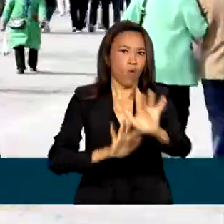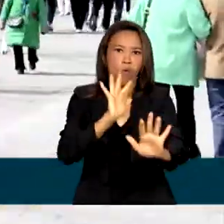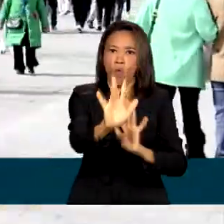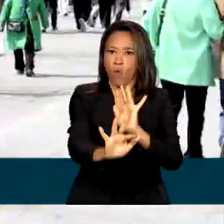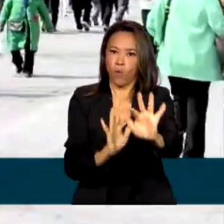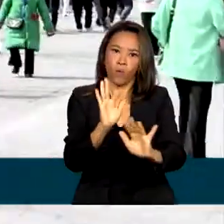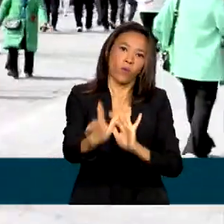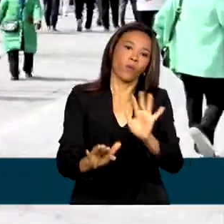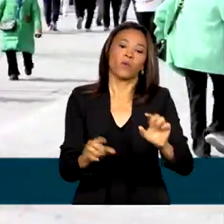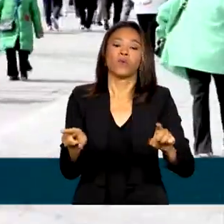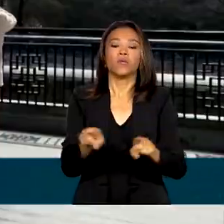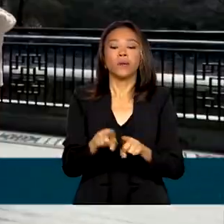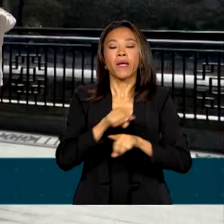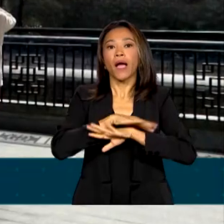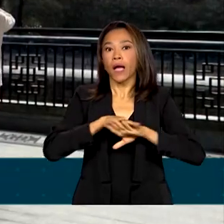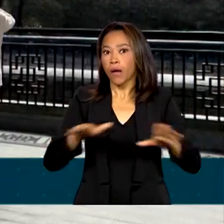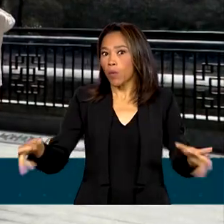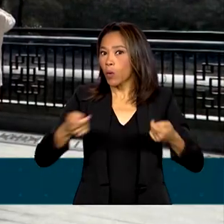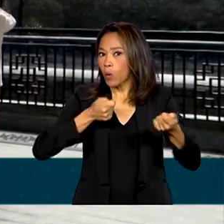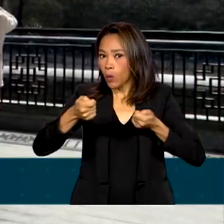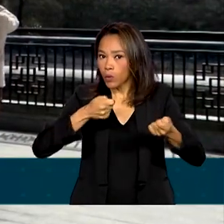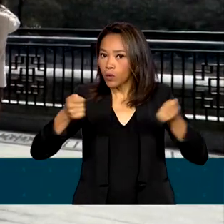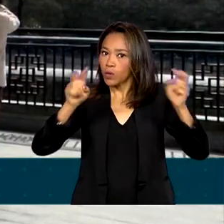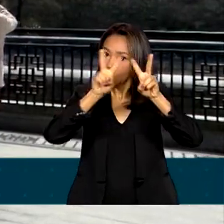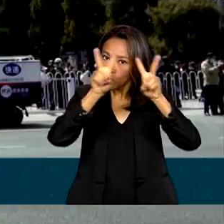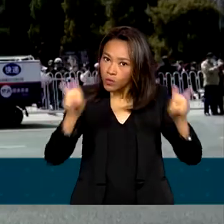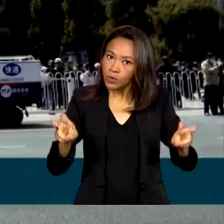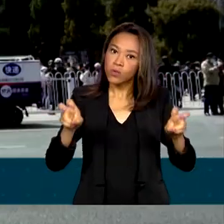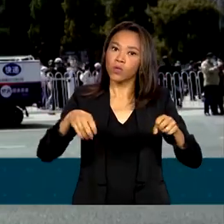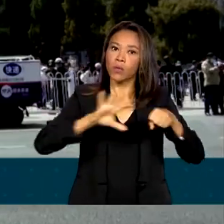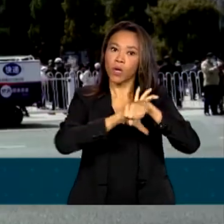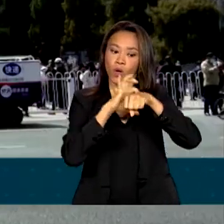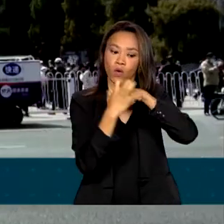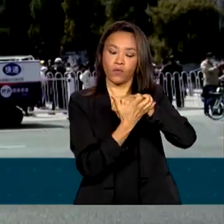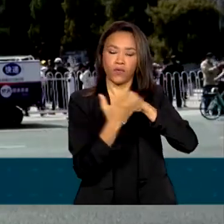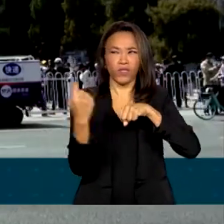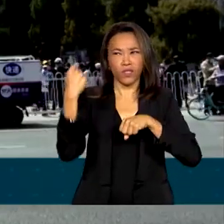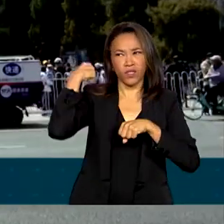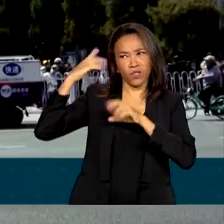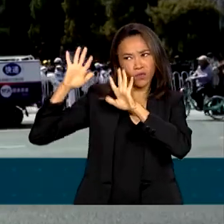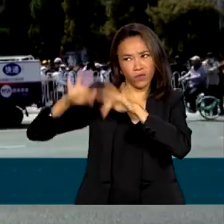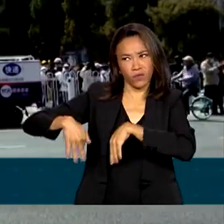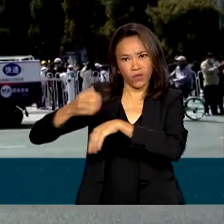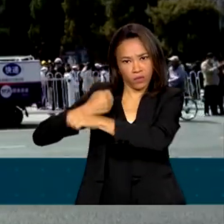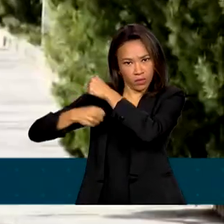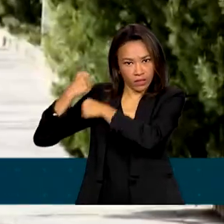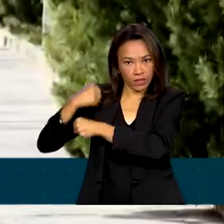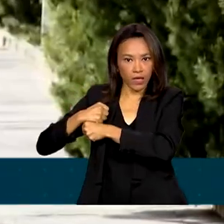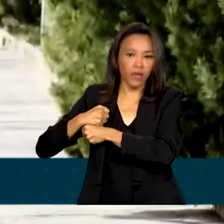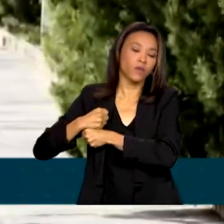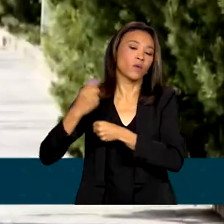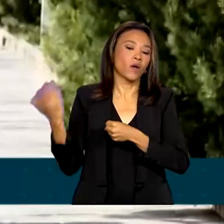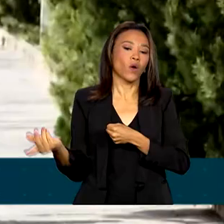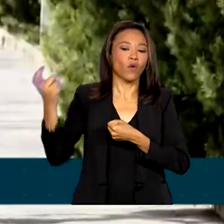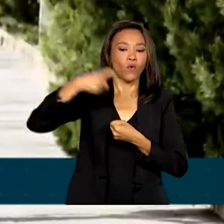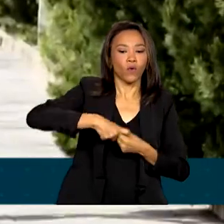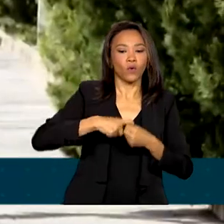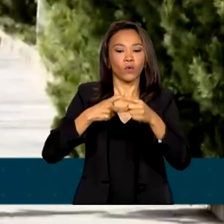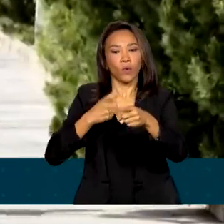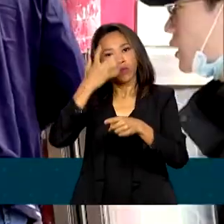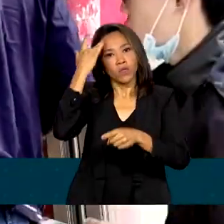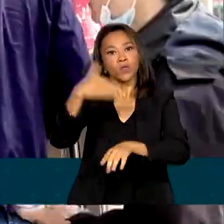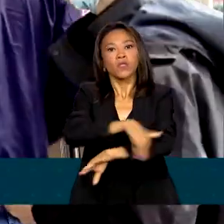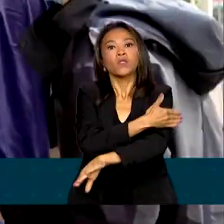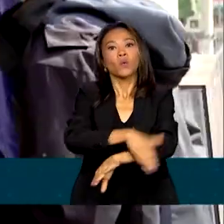fim dos controles rígidos contra a Covid-19 pela China no final do ano passado trouxe de volta a população às